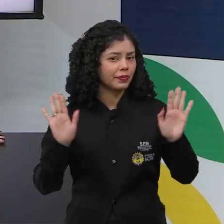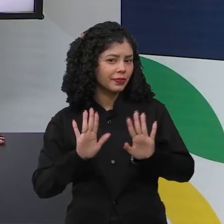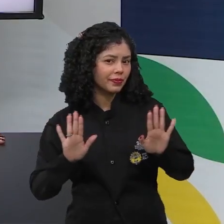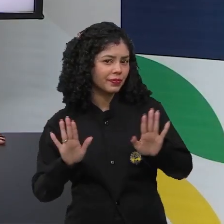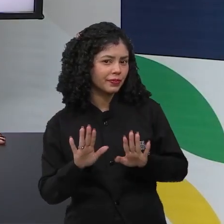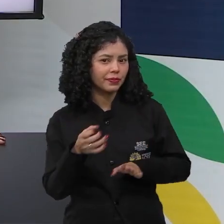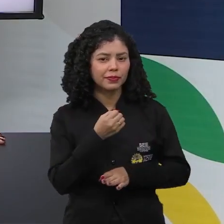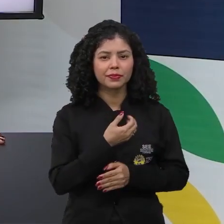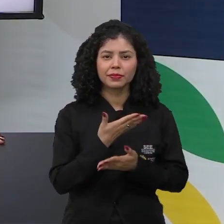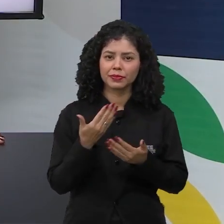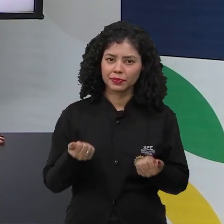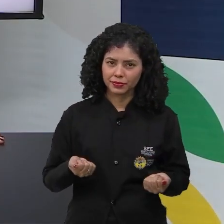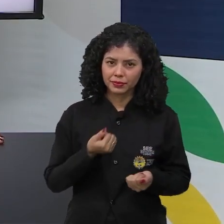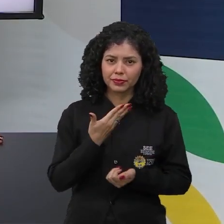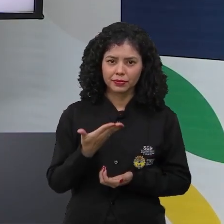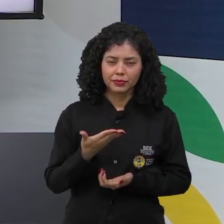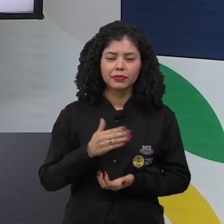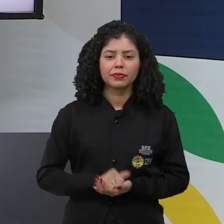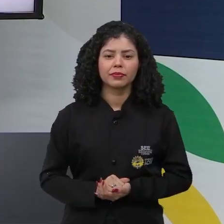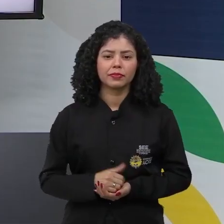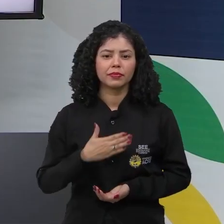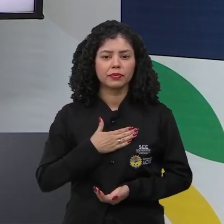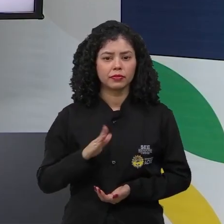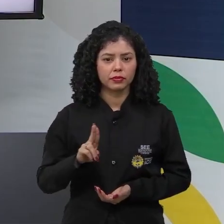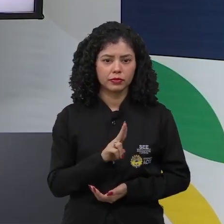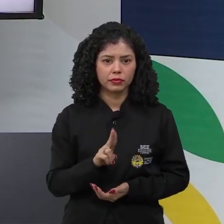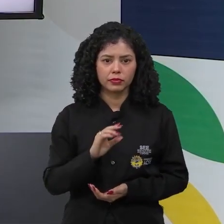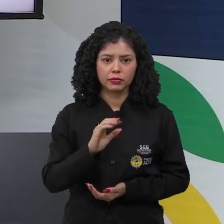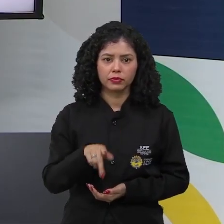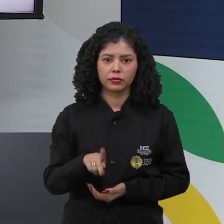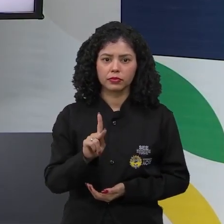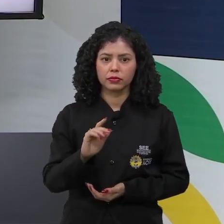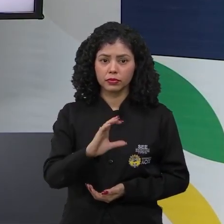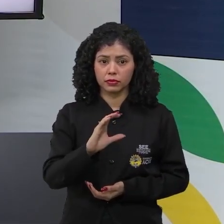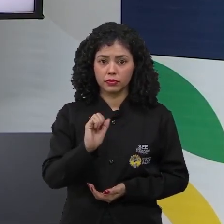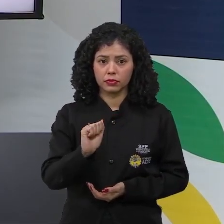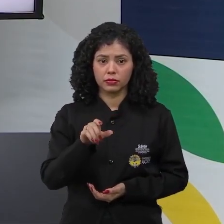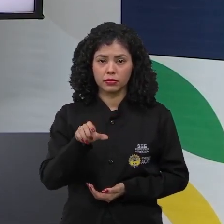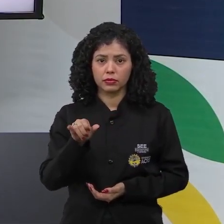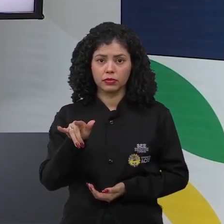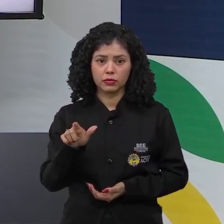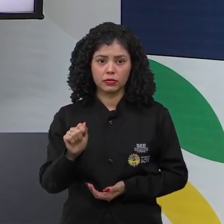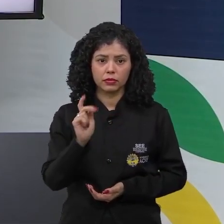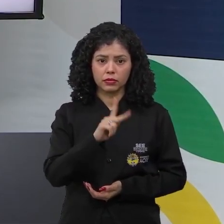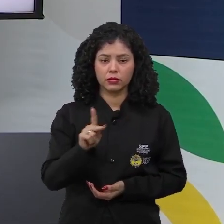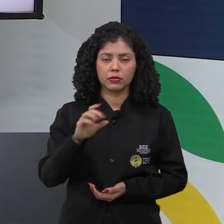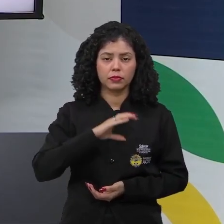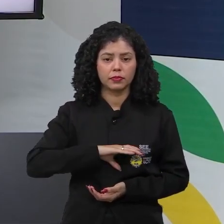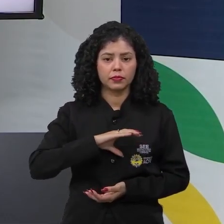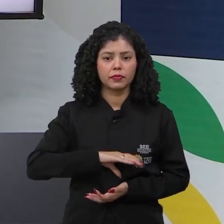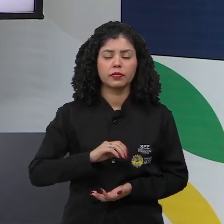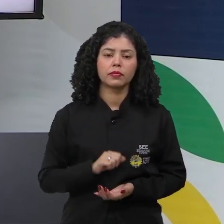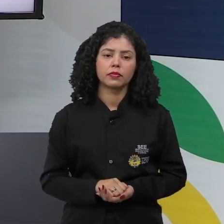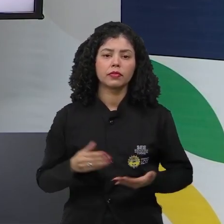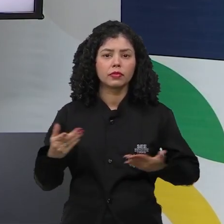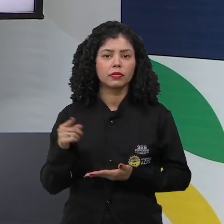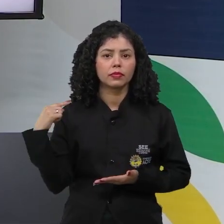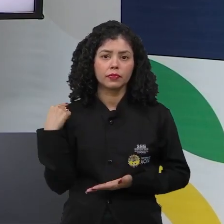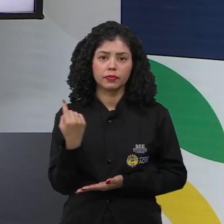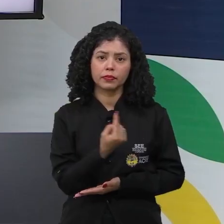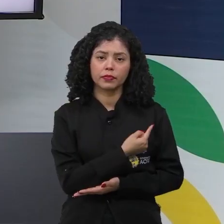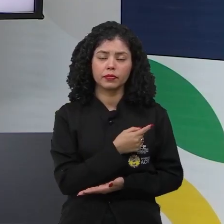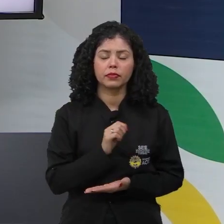Olá, pessoal! Tudo bem com vocês? Eu me chamo Cássia Lima, professora de língua portuguesa, e